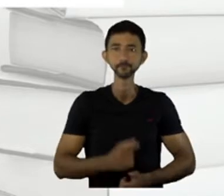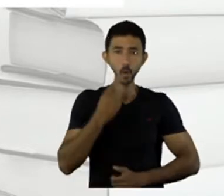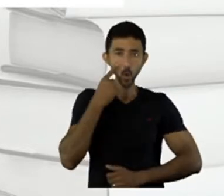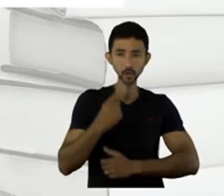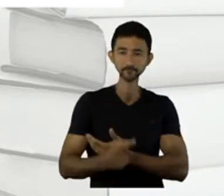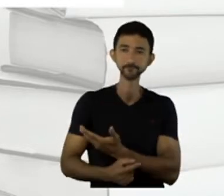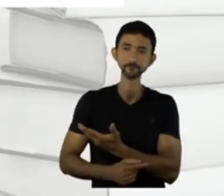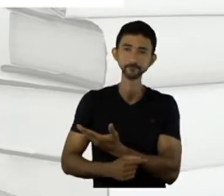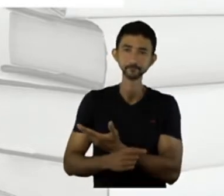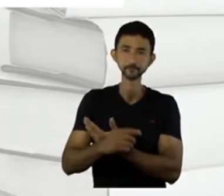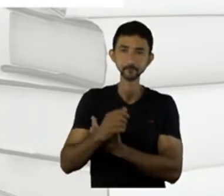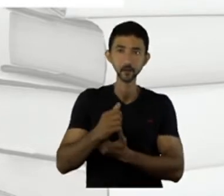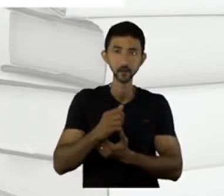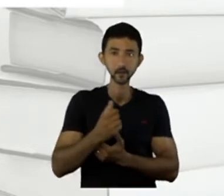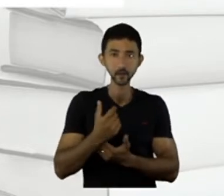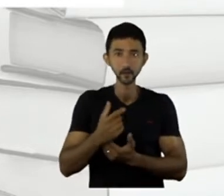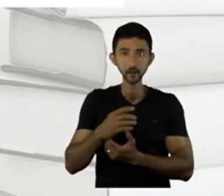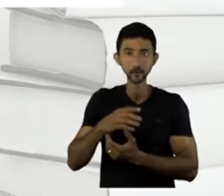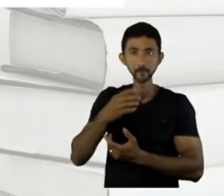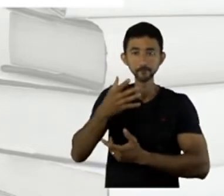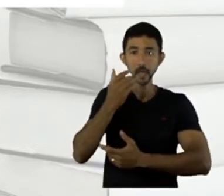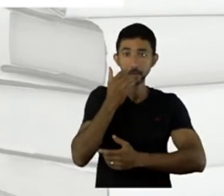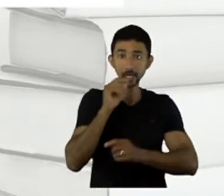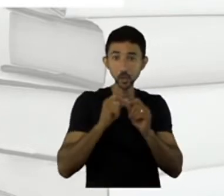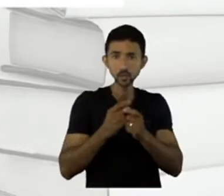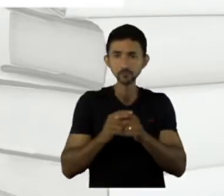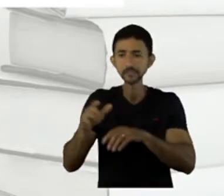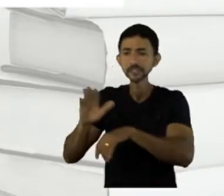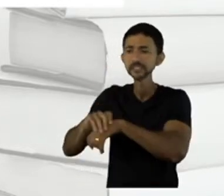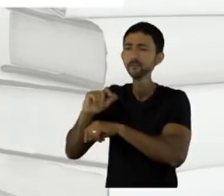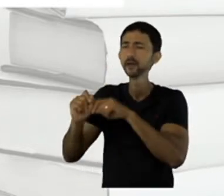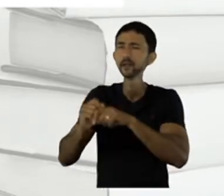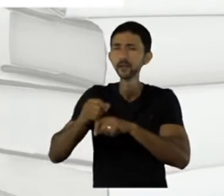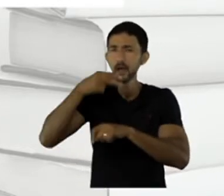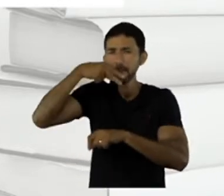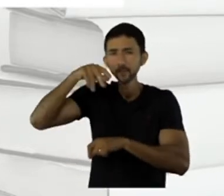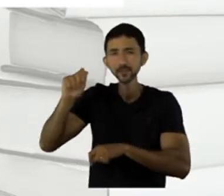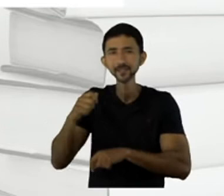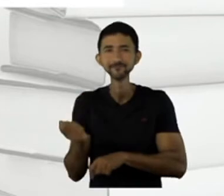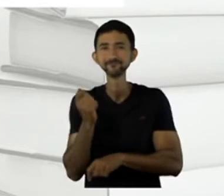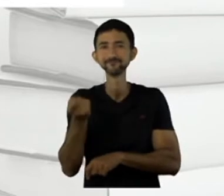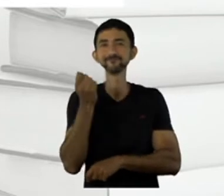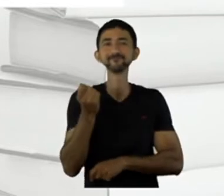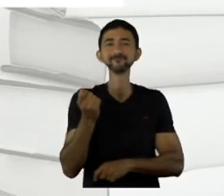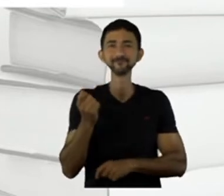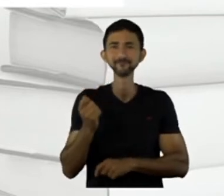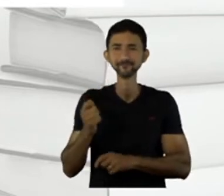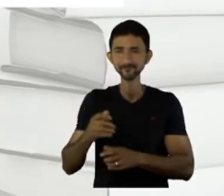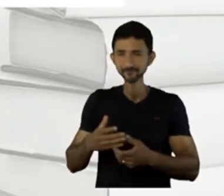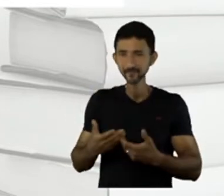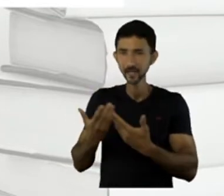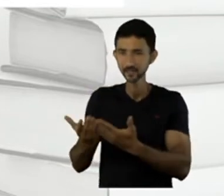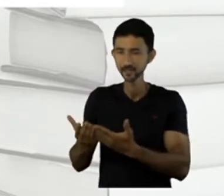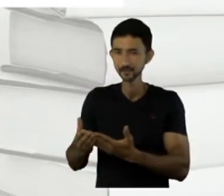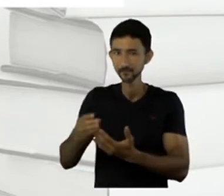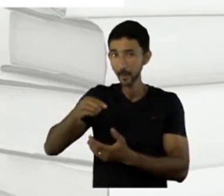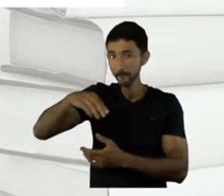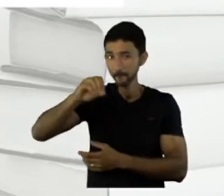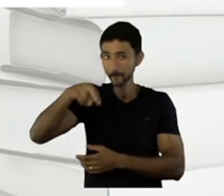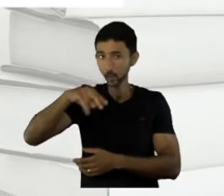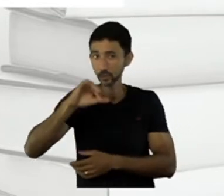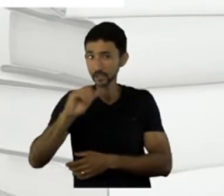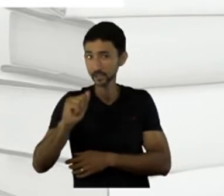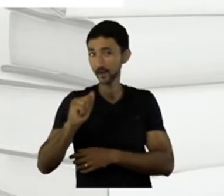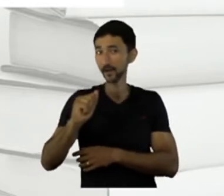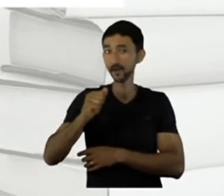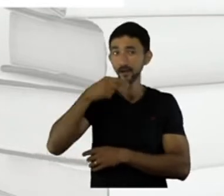aí, quando a Magali, na primeira fala, ela chama quem? A Mônica. Olha lá, segura aí, Mônica.